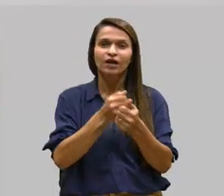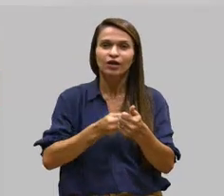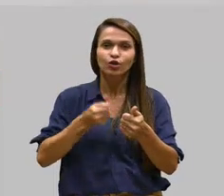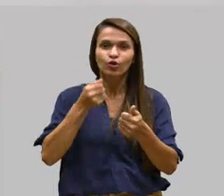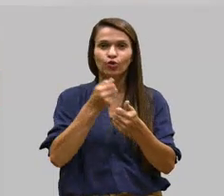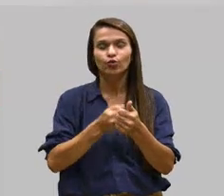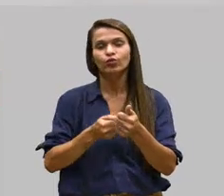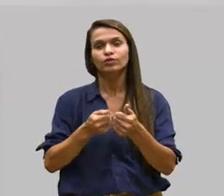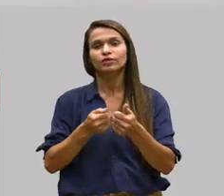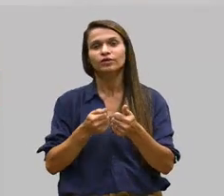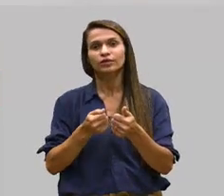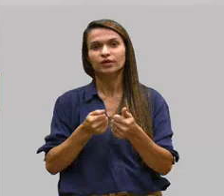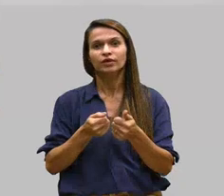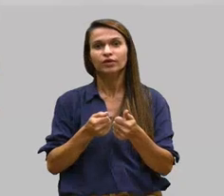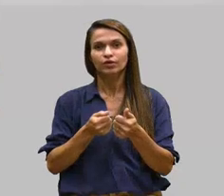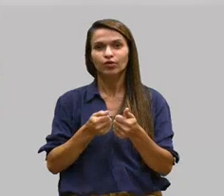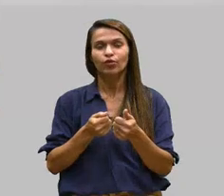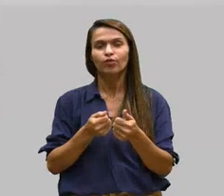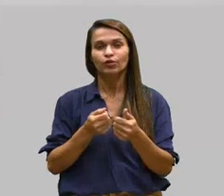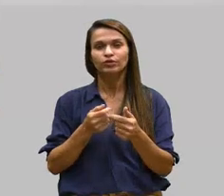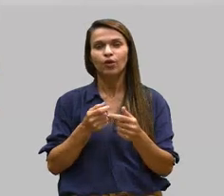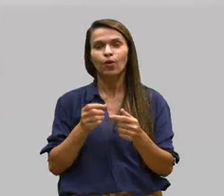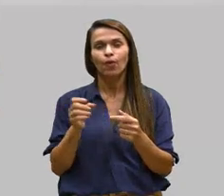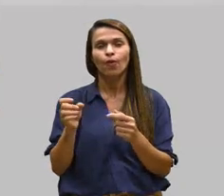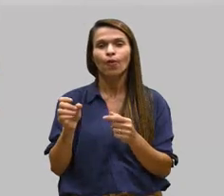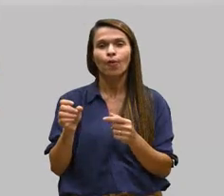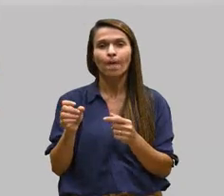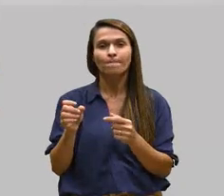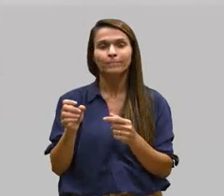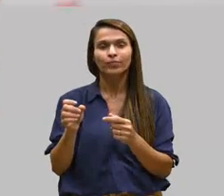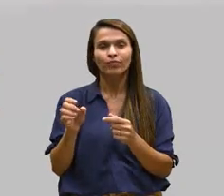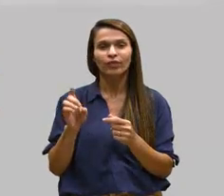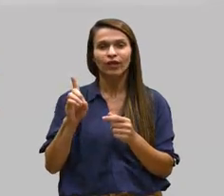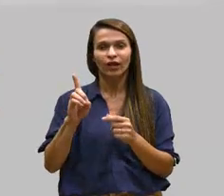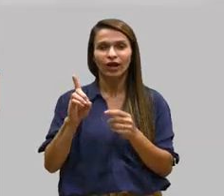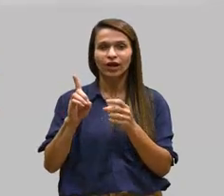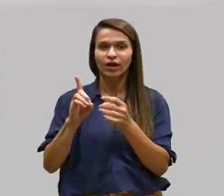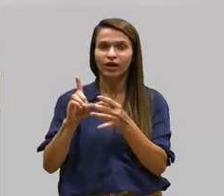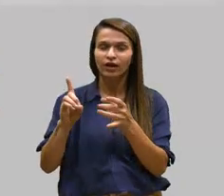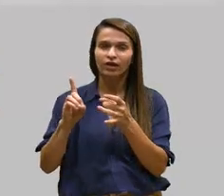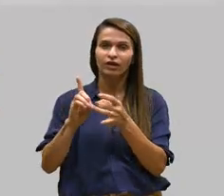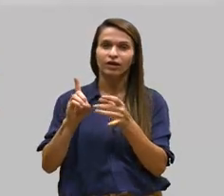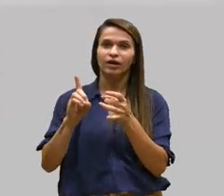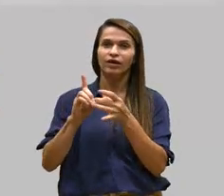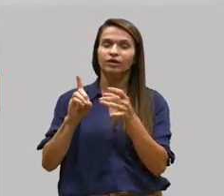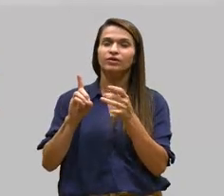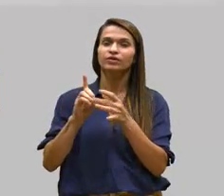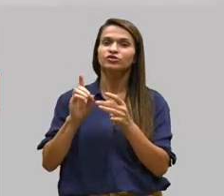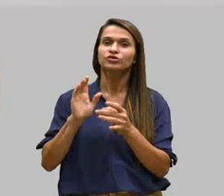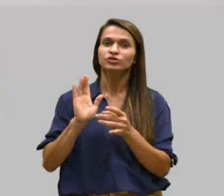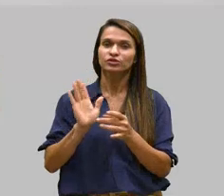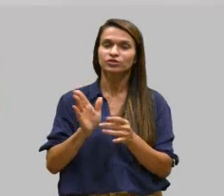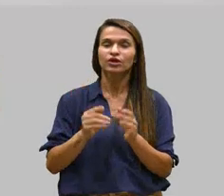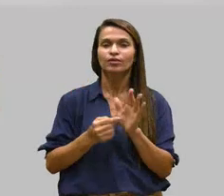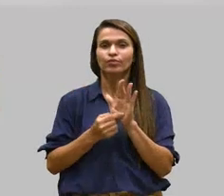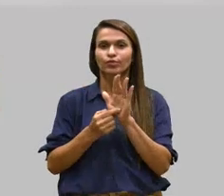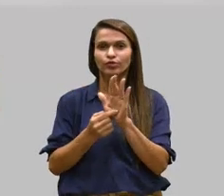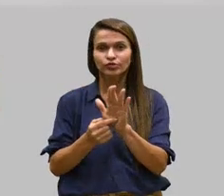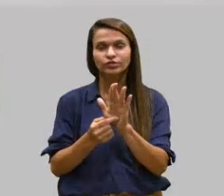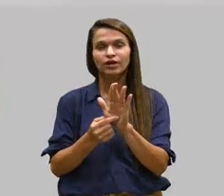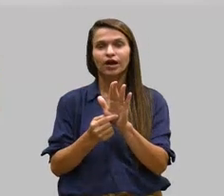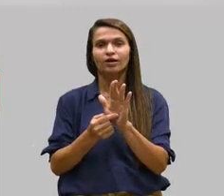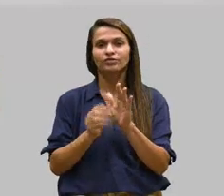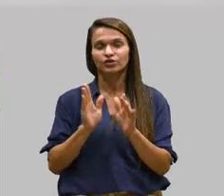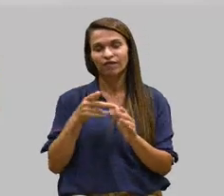toda capacitismo né que a gente sabe que né E foi colocado para por todos os presentes